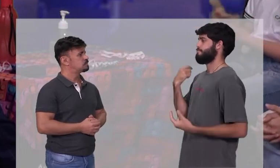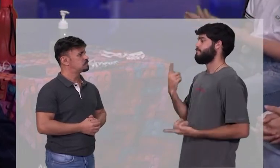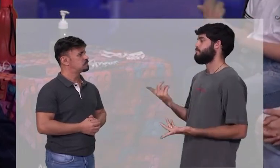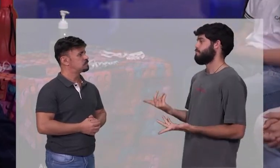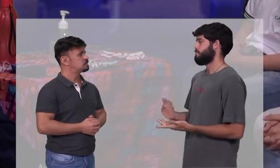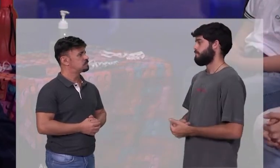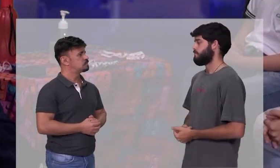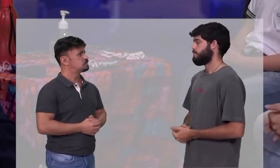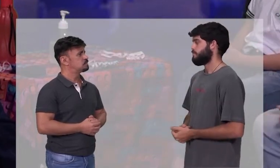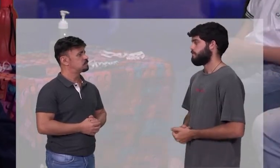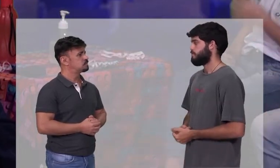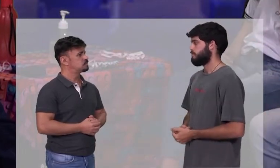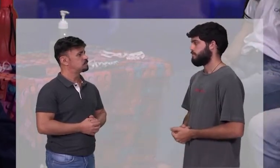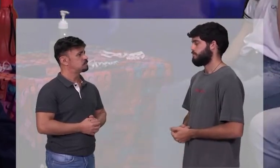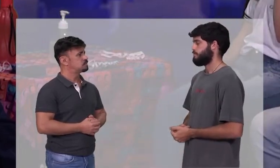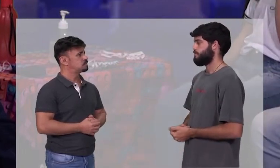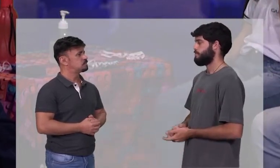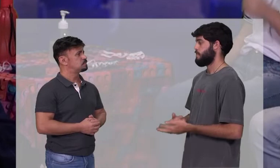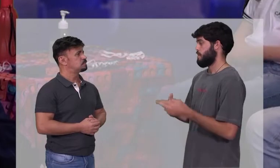por assistir.